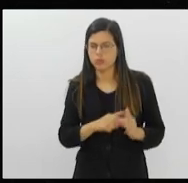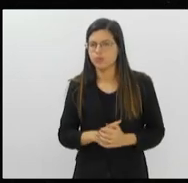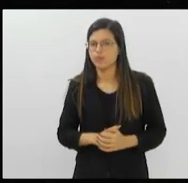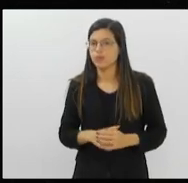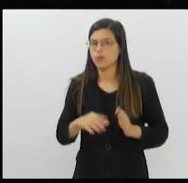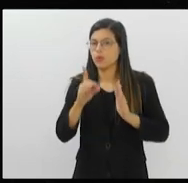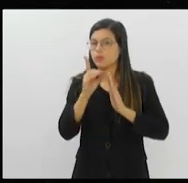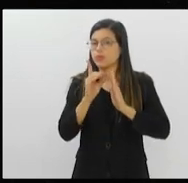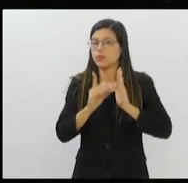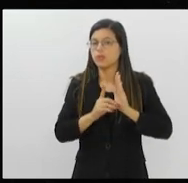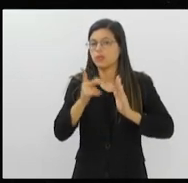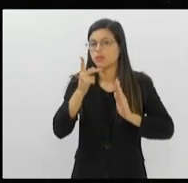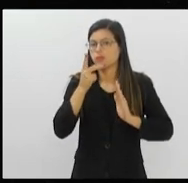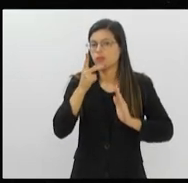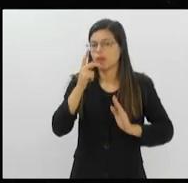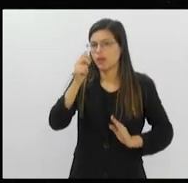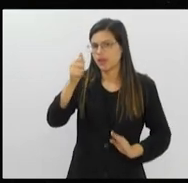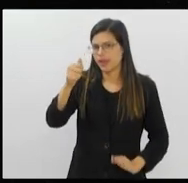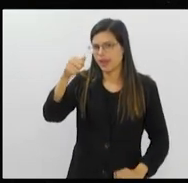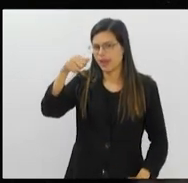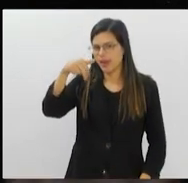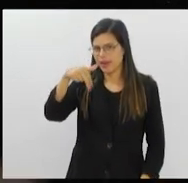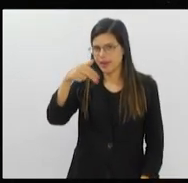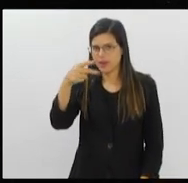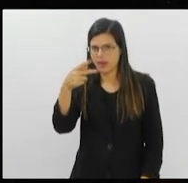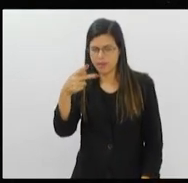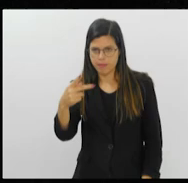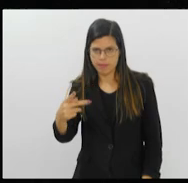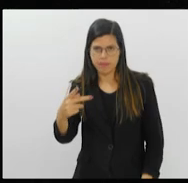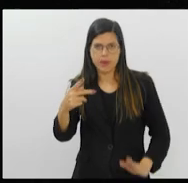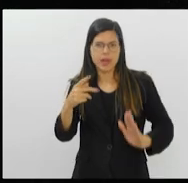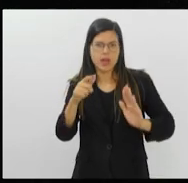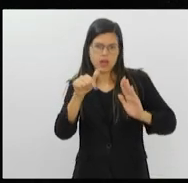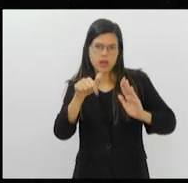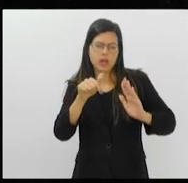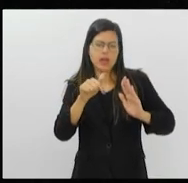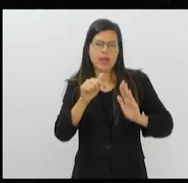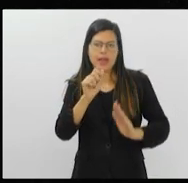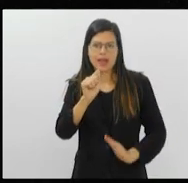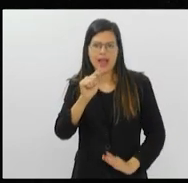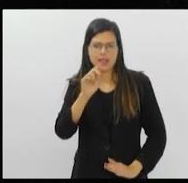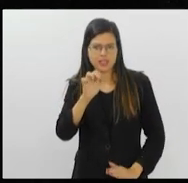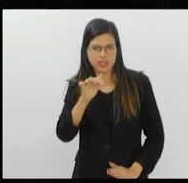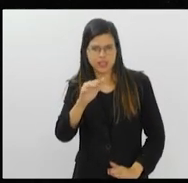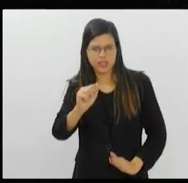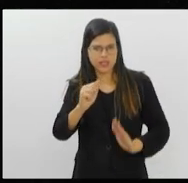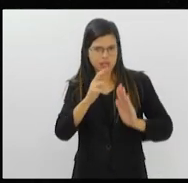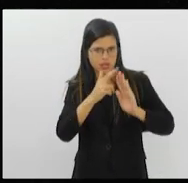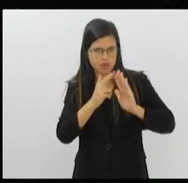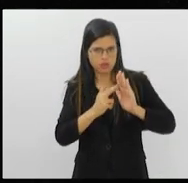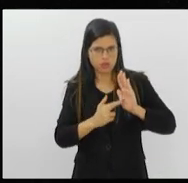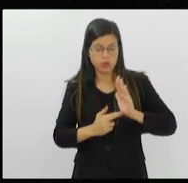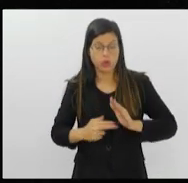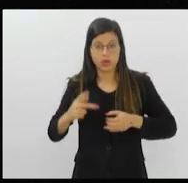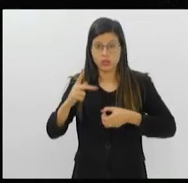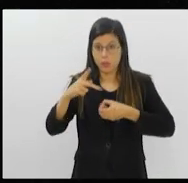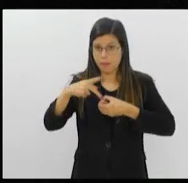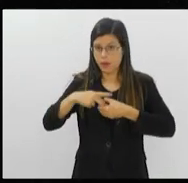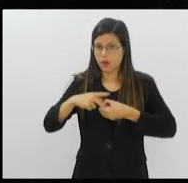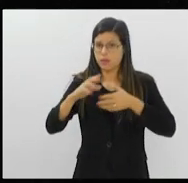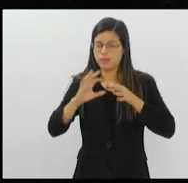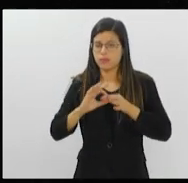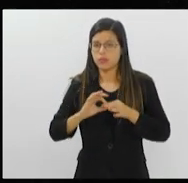a ANP, que é a agência reguladora, a Agência Nacional de Petróleo, está autorizada